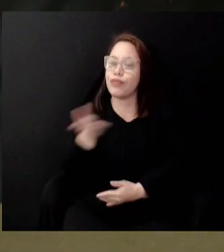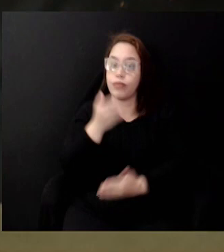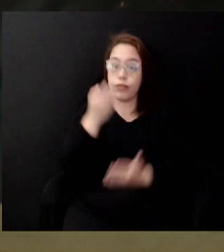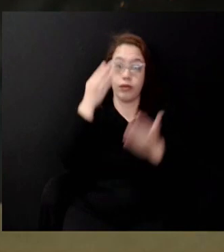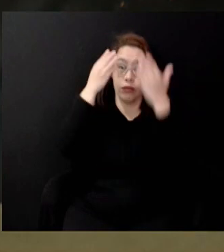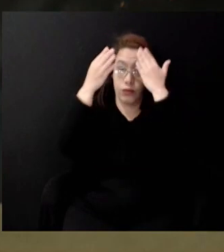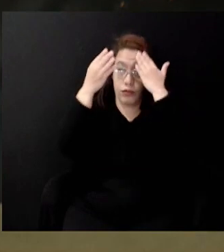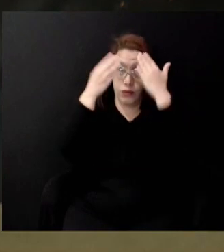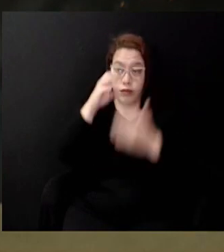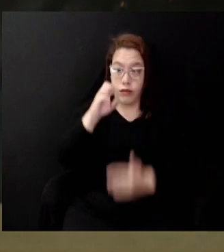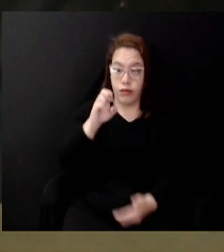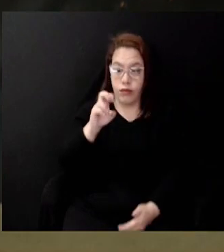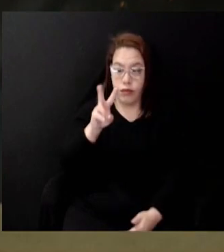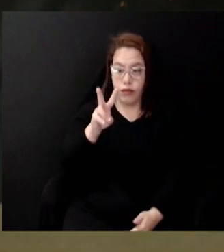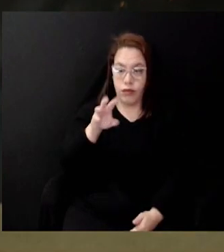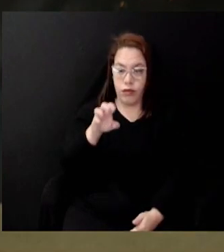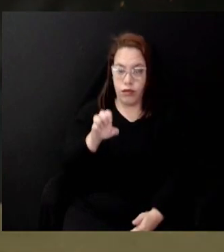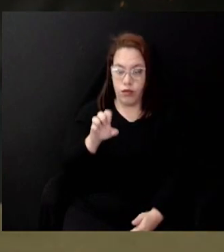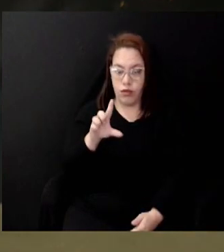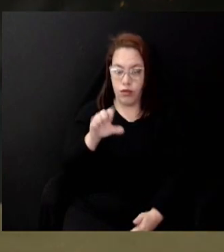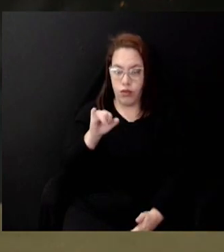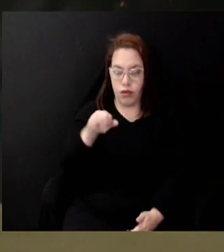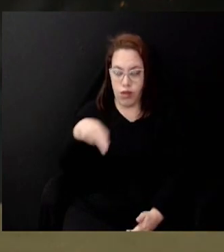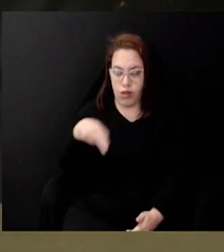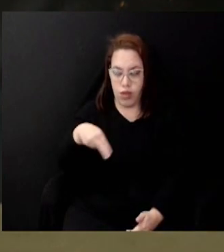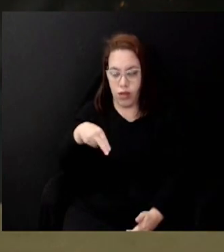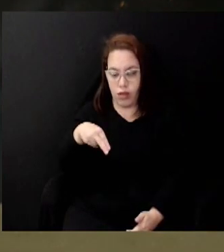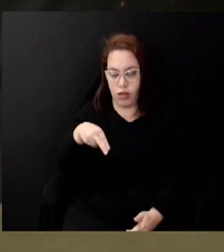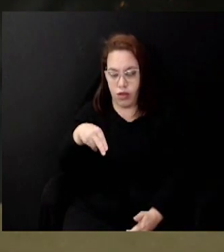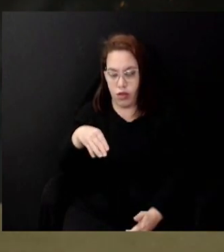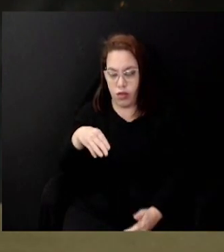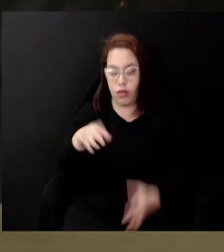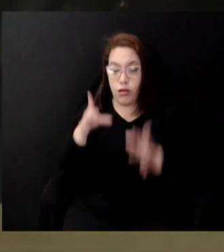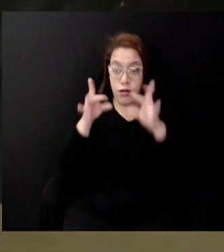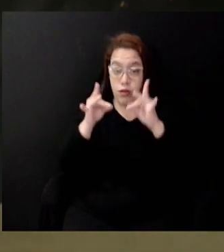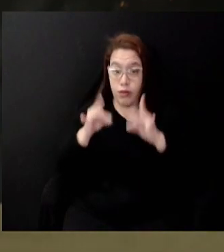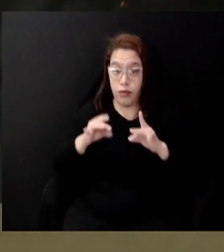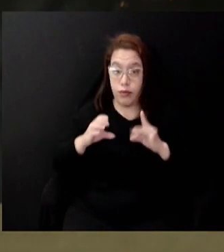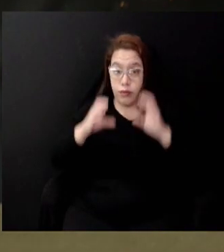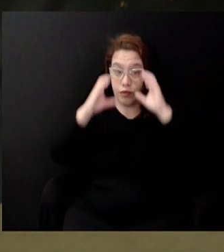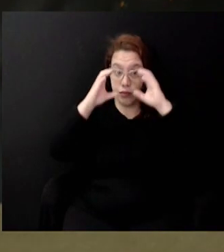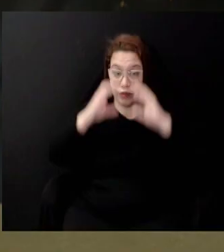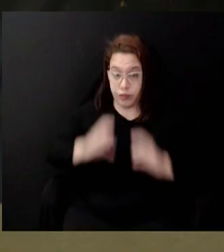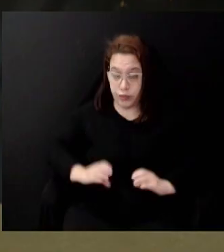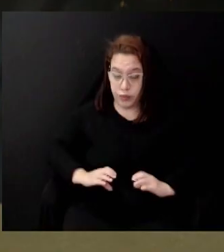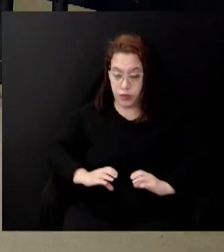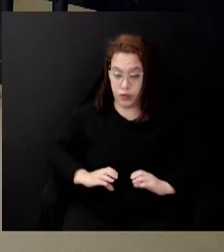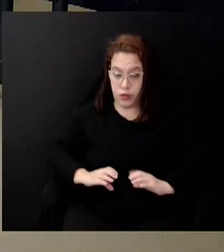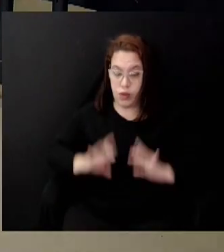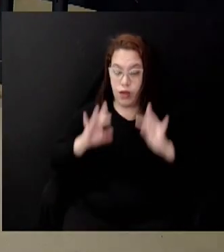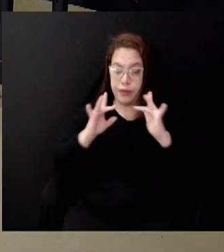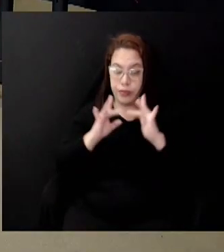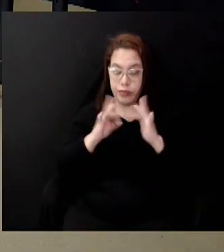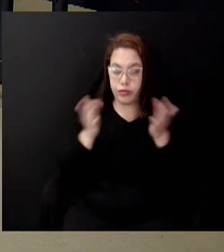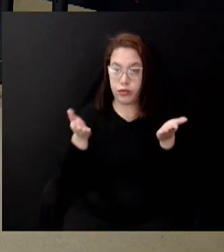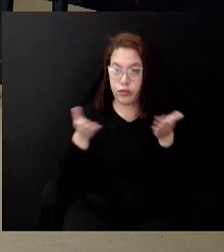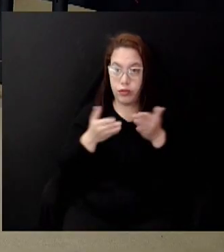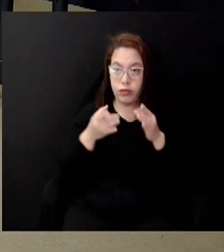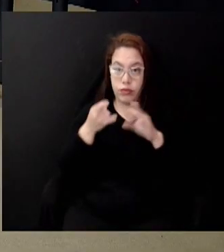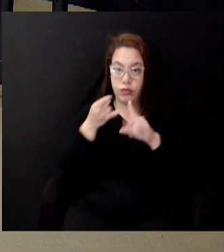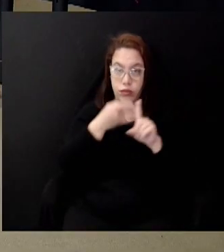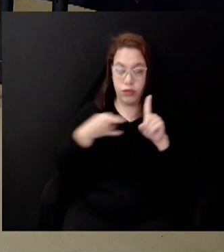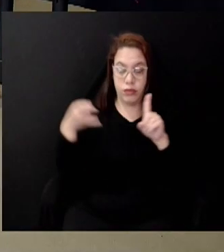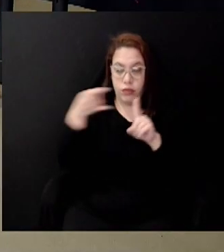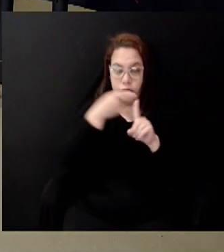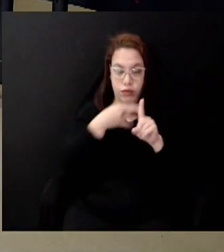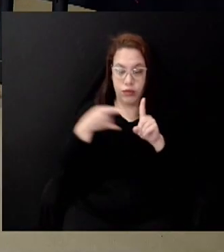Evelyn Bertolin. Ela é especialista em terapia cognitivo-comportamental, se conecta conosco agora através do Zoom e vai